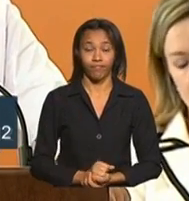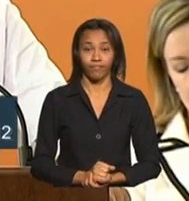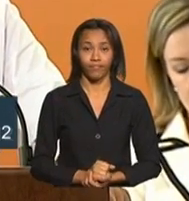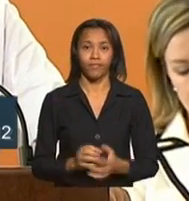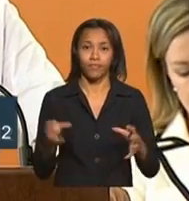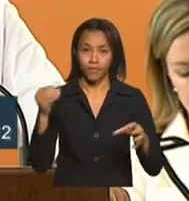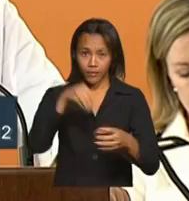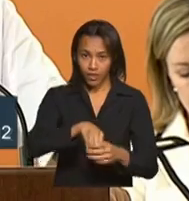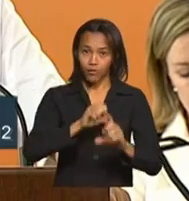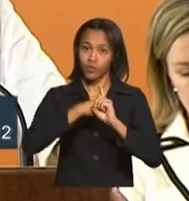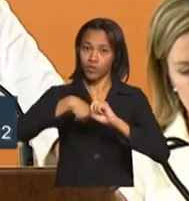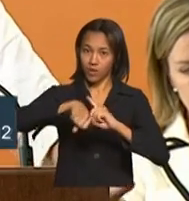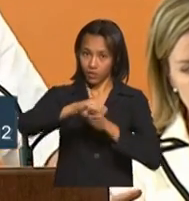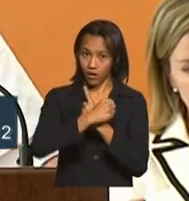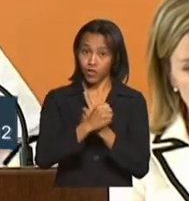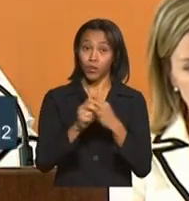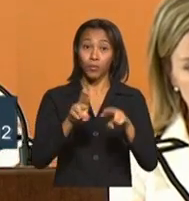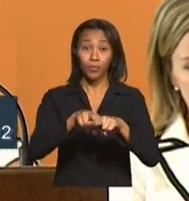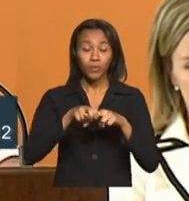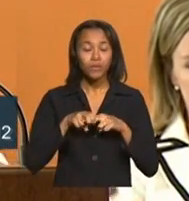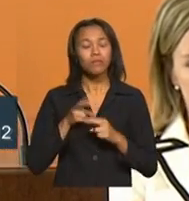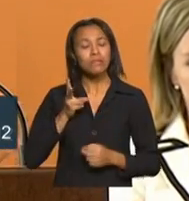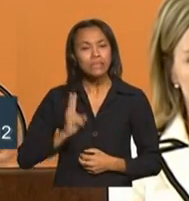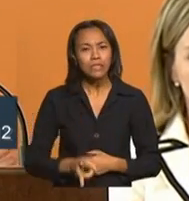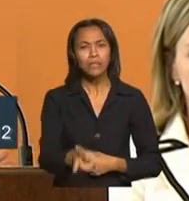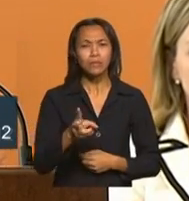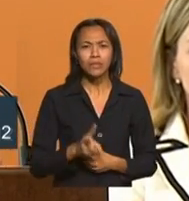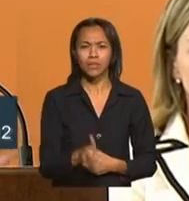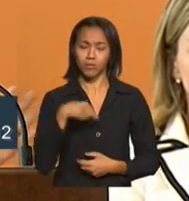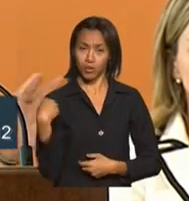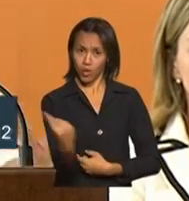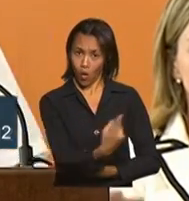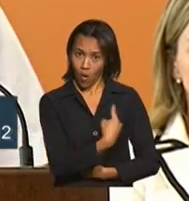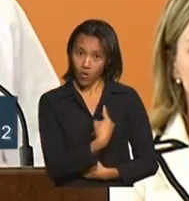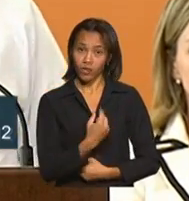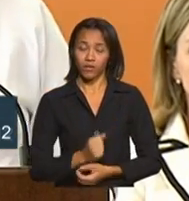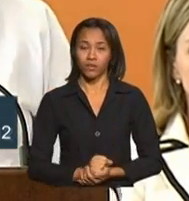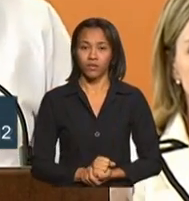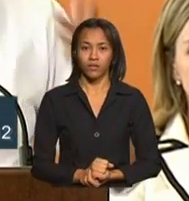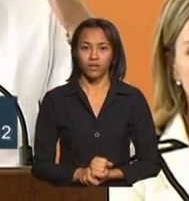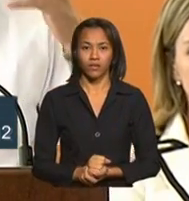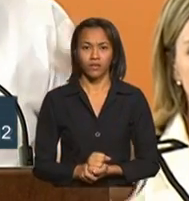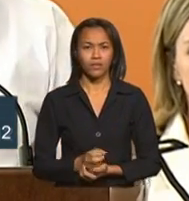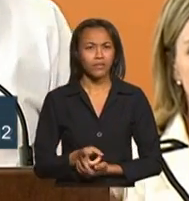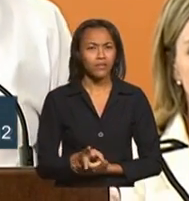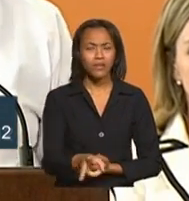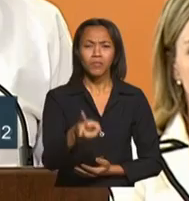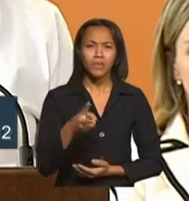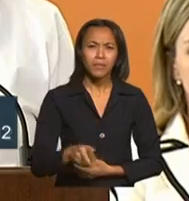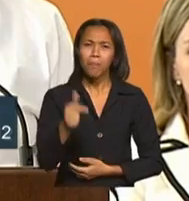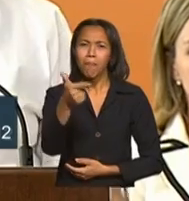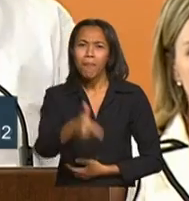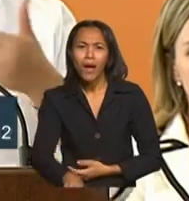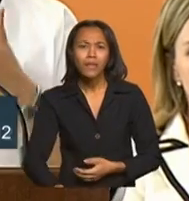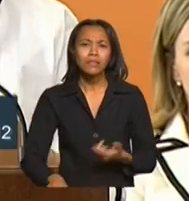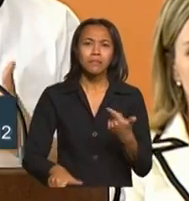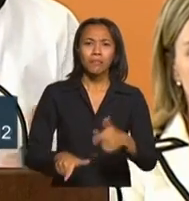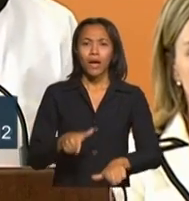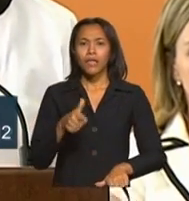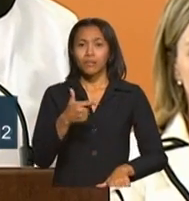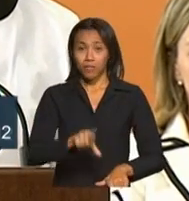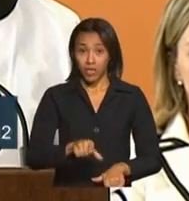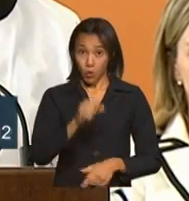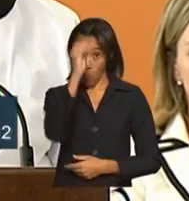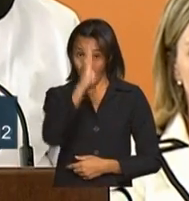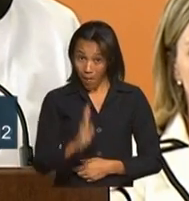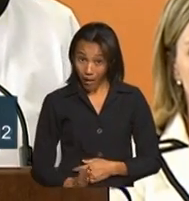Por isso, cada vez que nós nos tornamos, cada vez mais que nós nos tornamos um